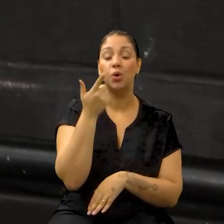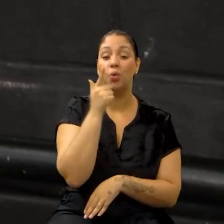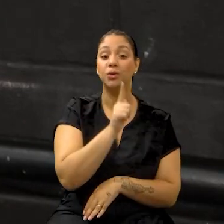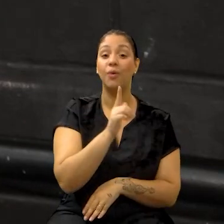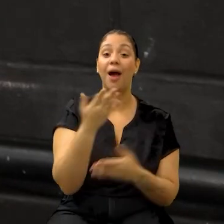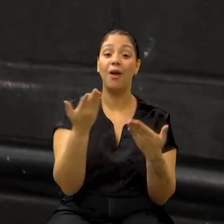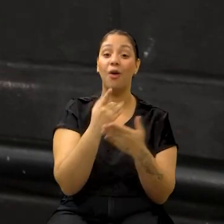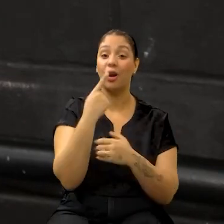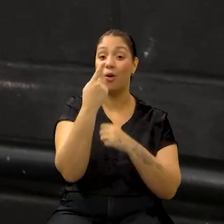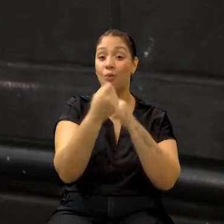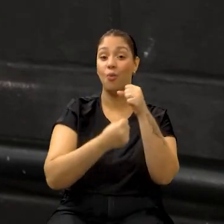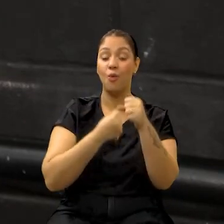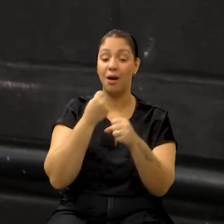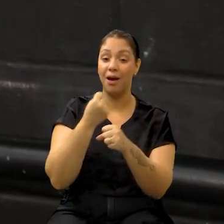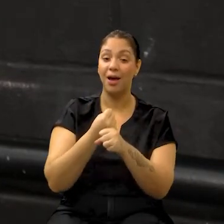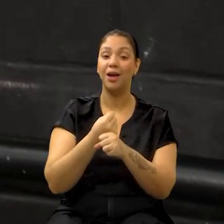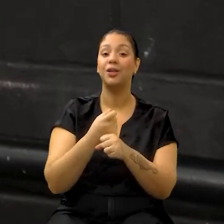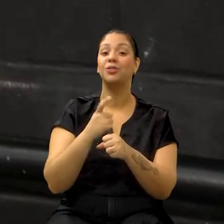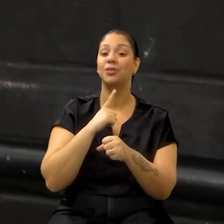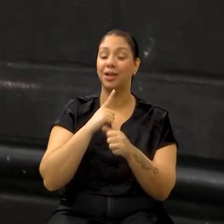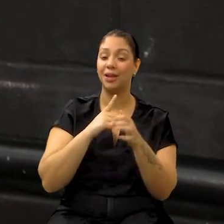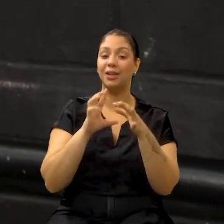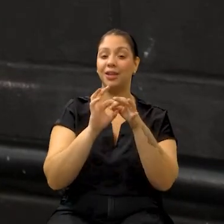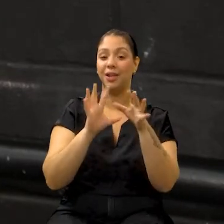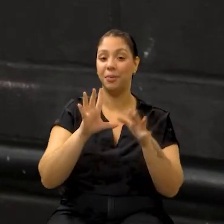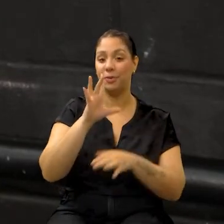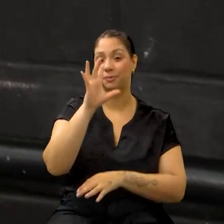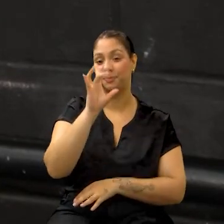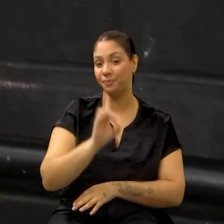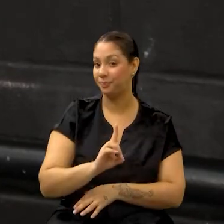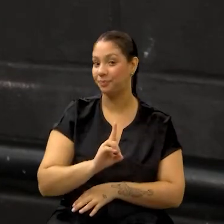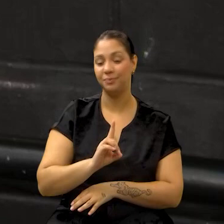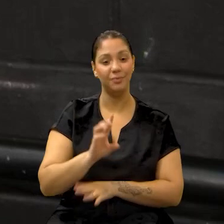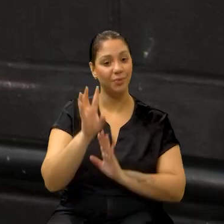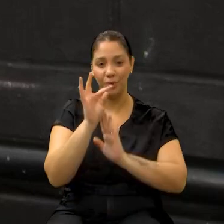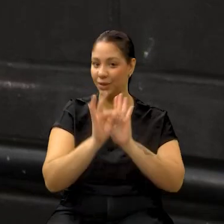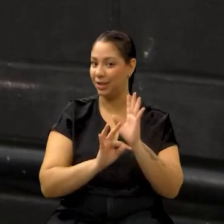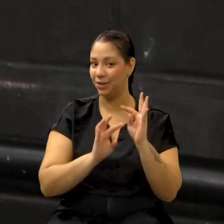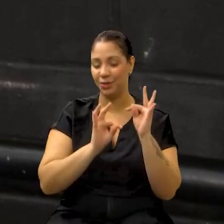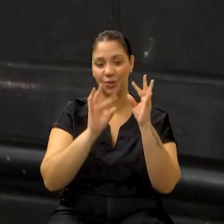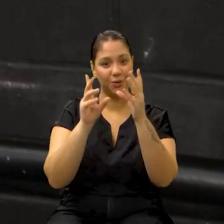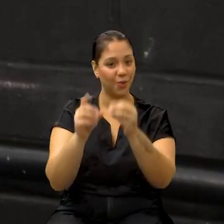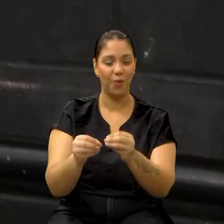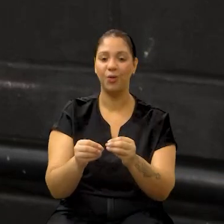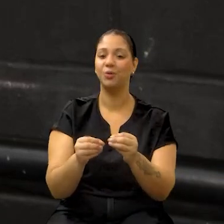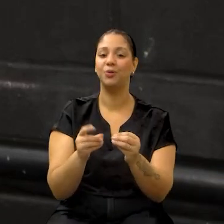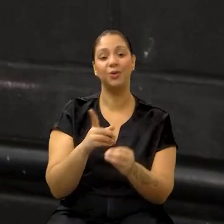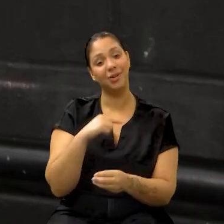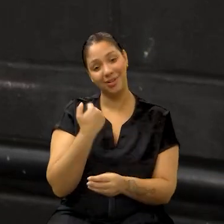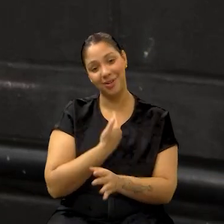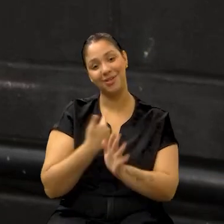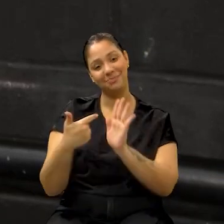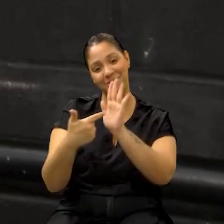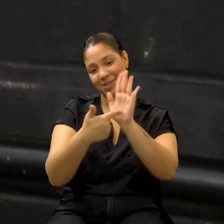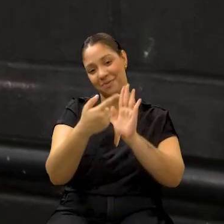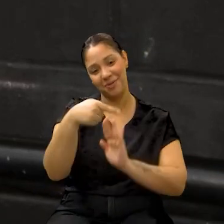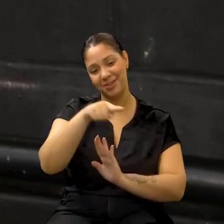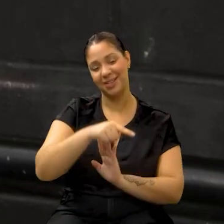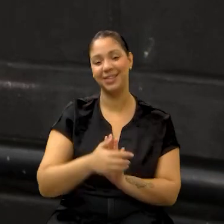gente conseguiu, e nós temos um ano agora a peça com os direitos autorais, com o texto na íntegra, que a gente